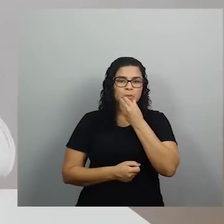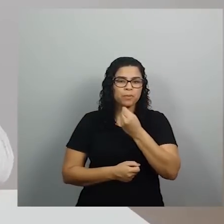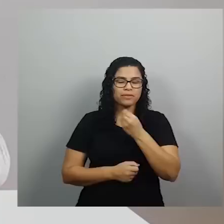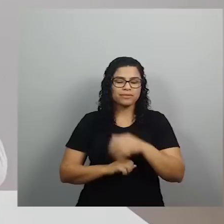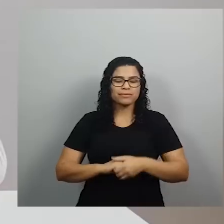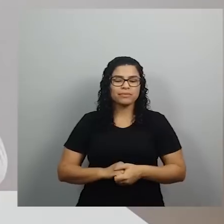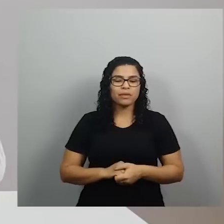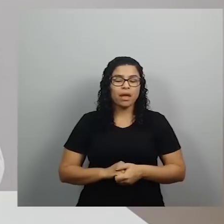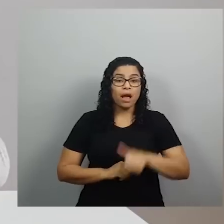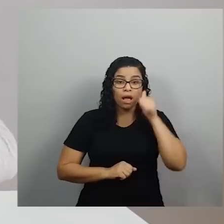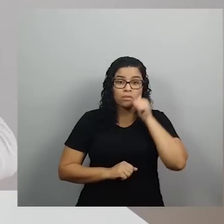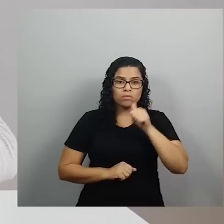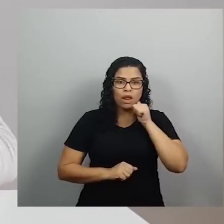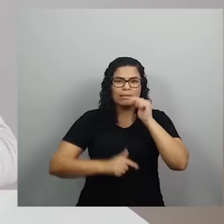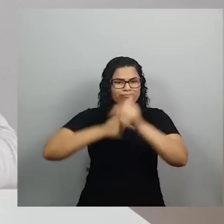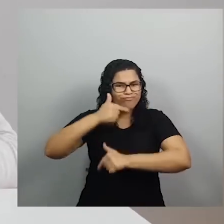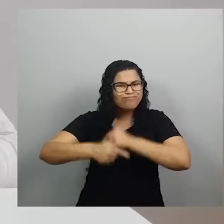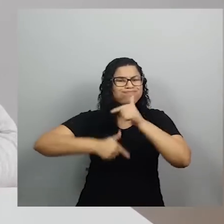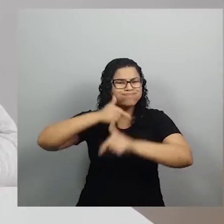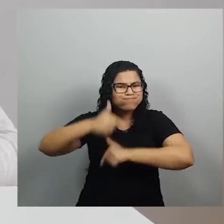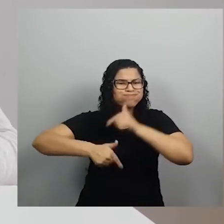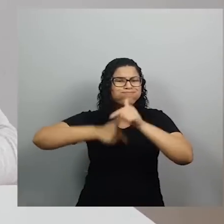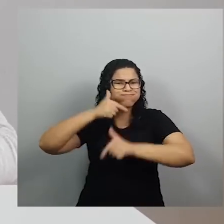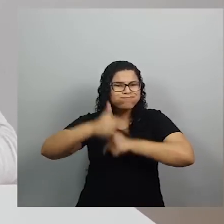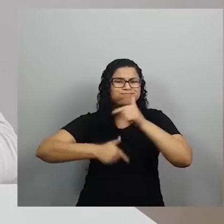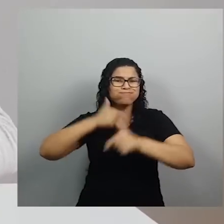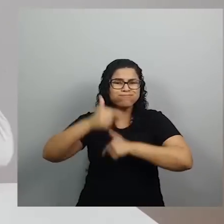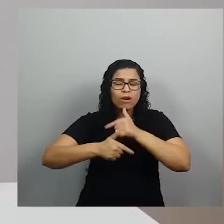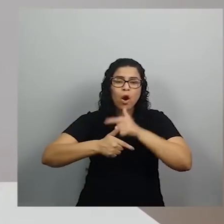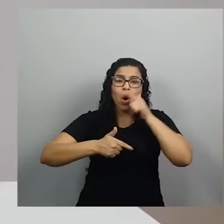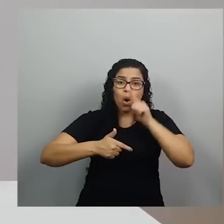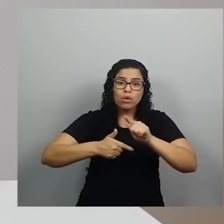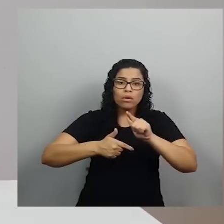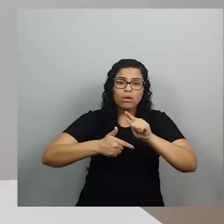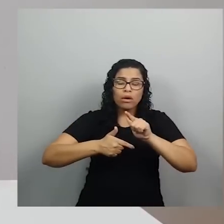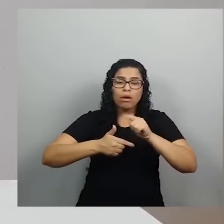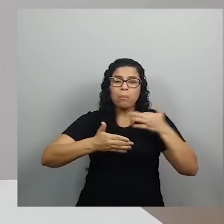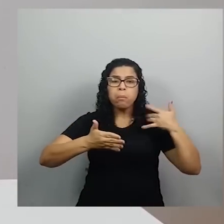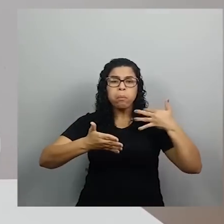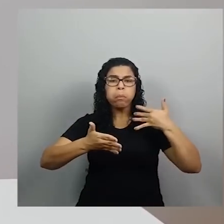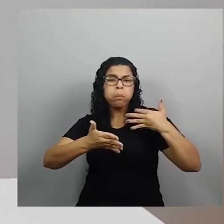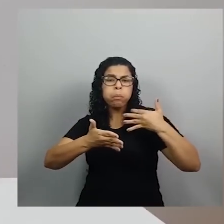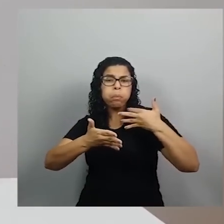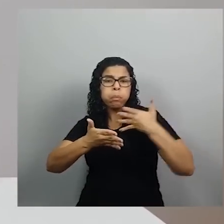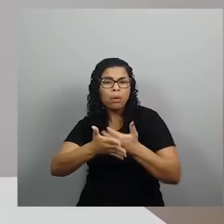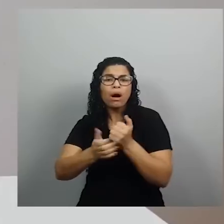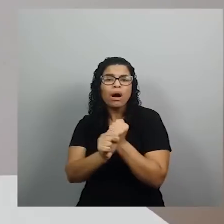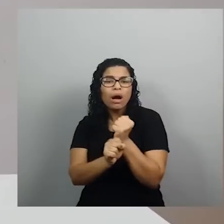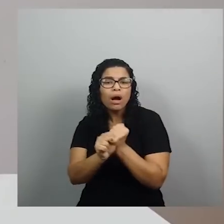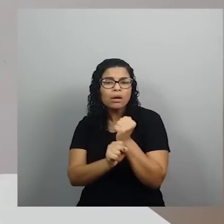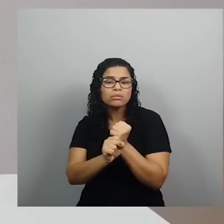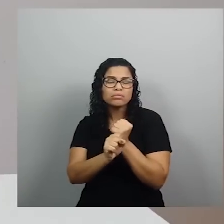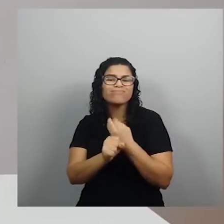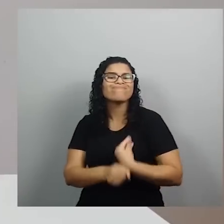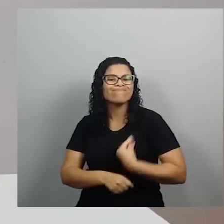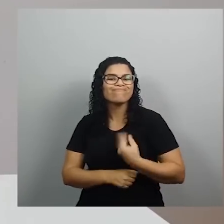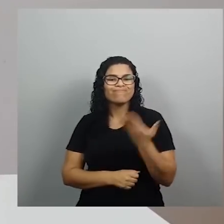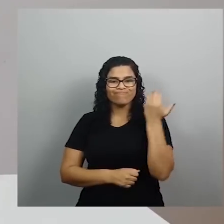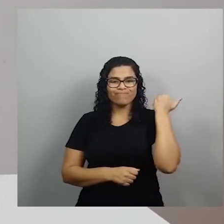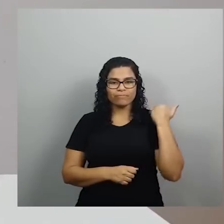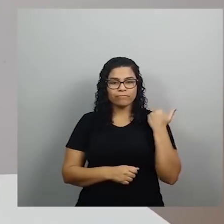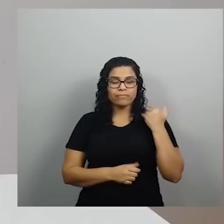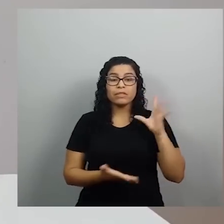mulheres, de certa forma, estão trabalhando dobrado para tirar esse atraso de anos e todos os retrocessos que elas